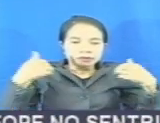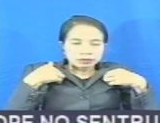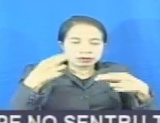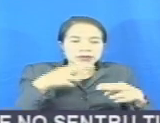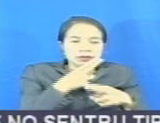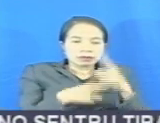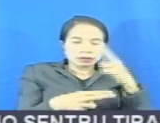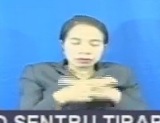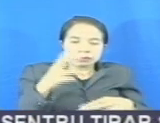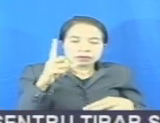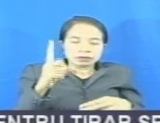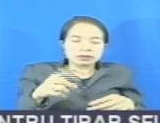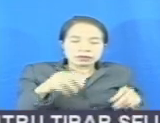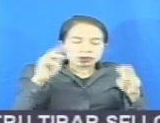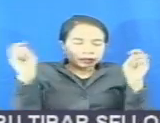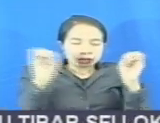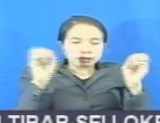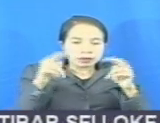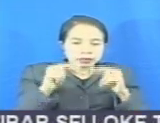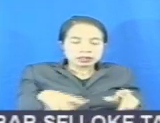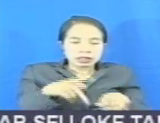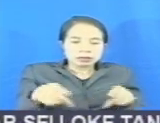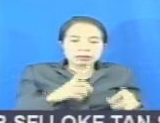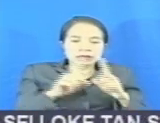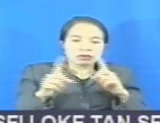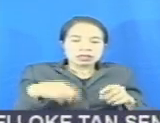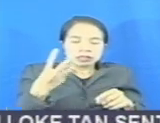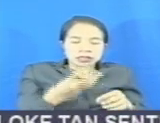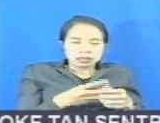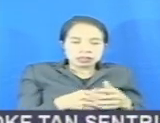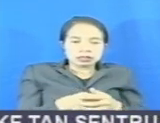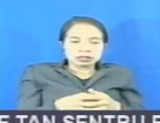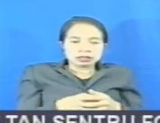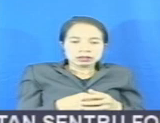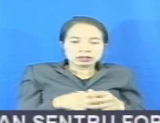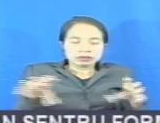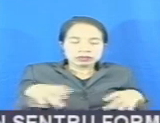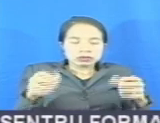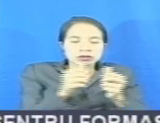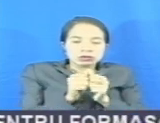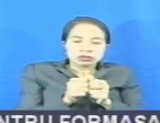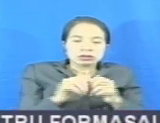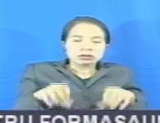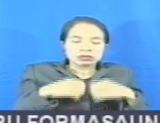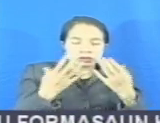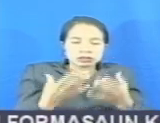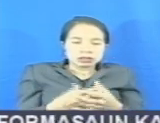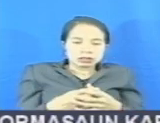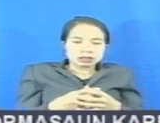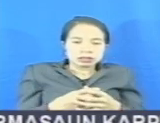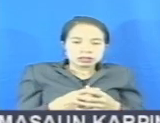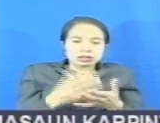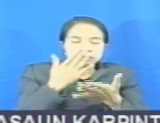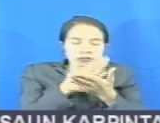né, lá precisa, é mais uma fato, né, então, você na coordenação, né, Luiz e Meus, ou isso para a prevenção, nessa socialização? Bom, socialização,